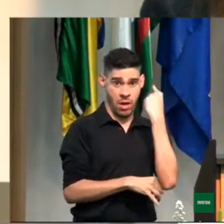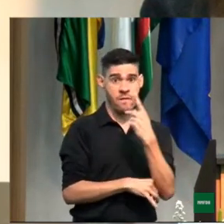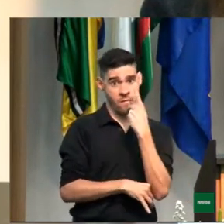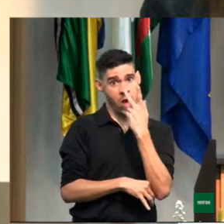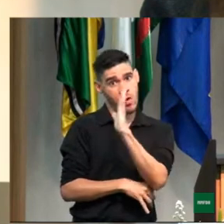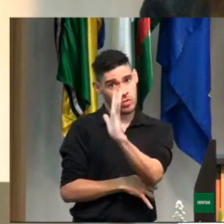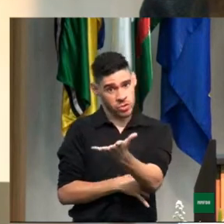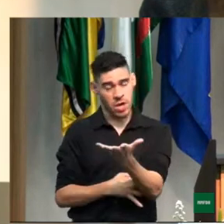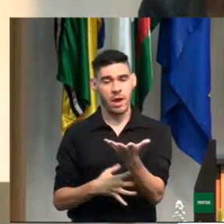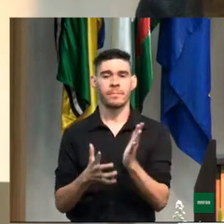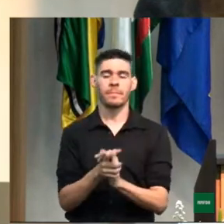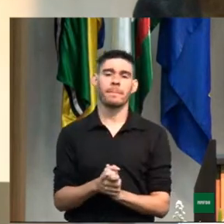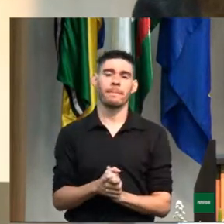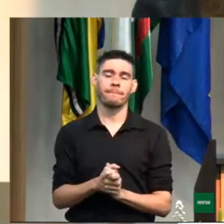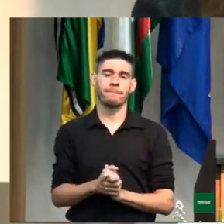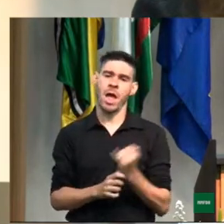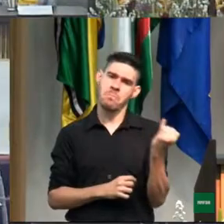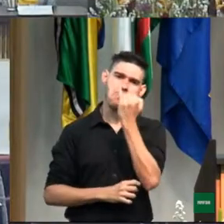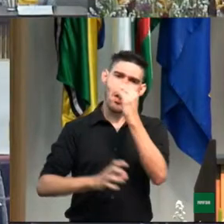a importância do tema para a mulher.